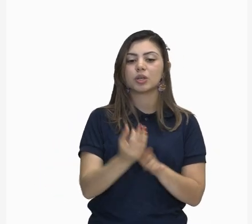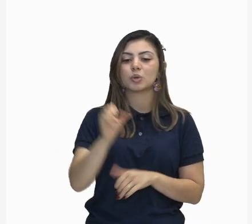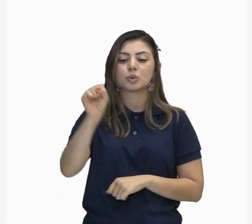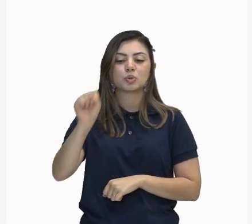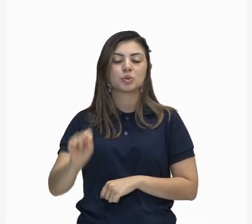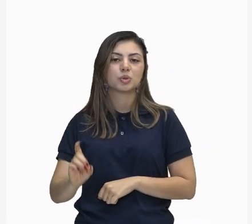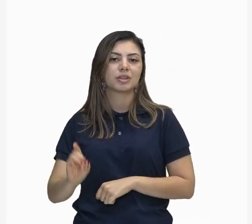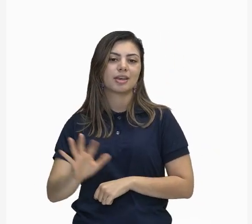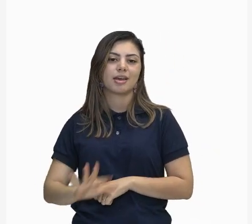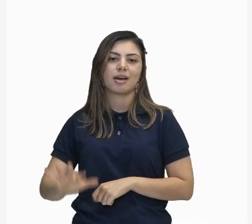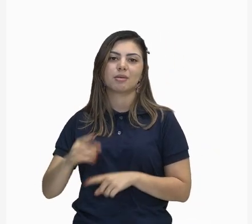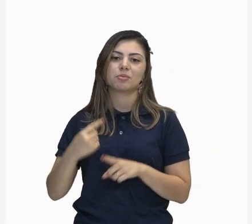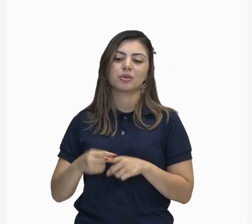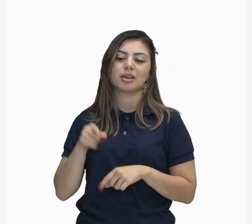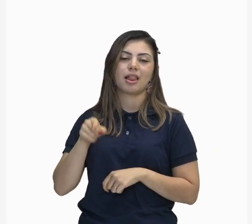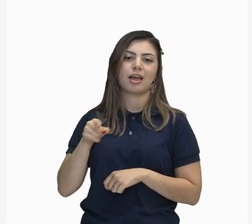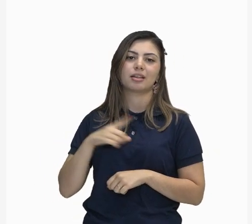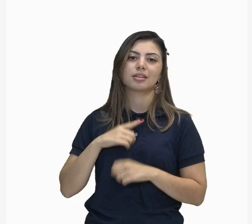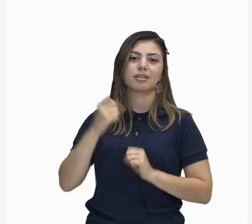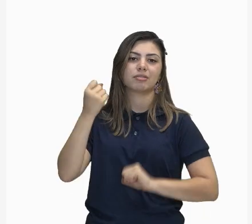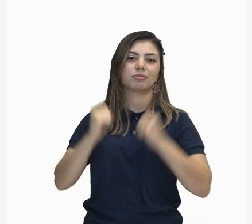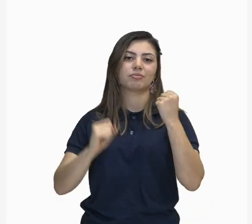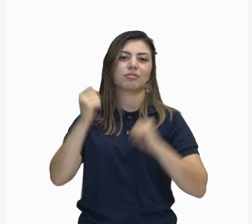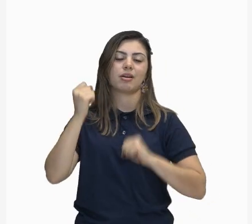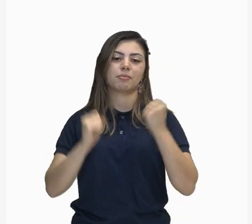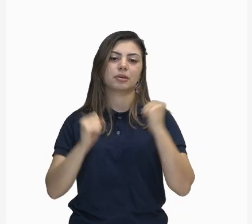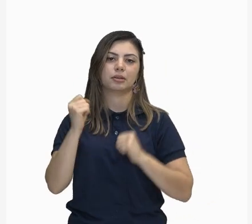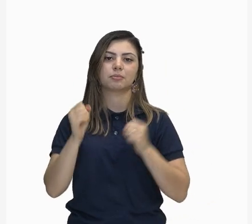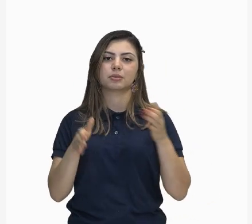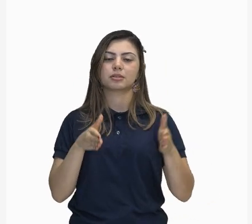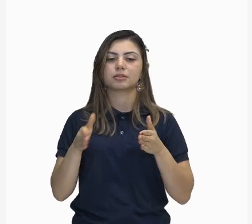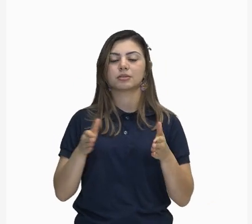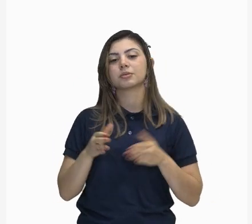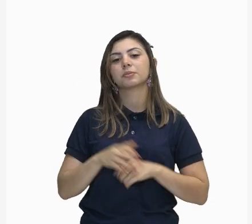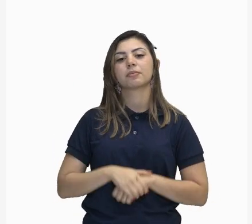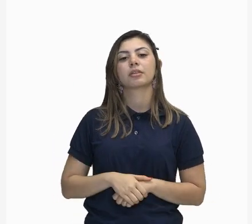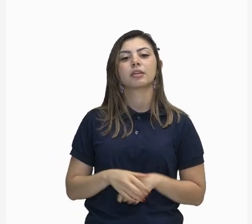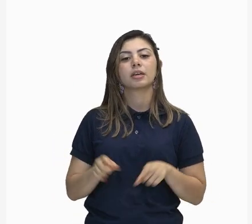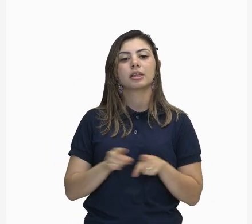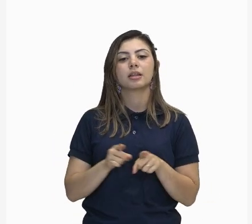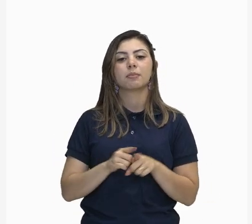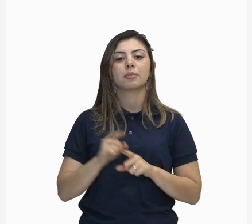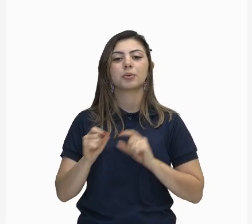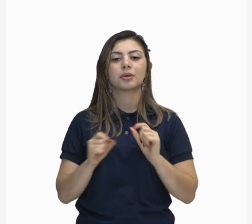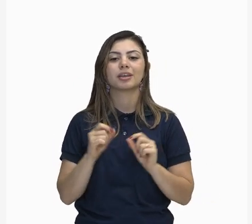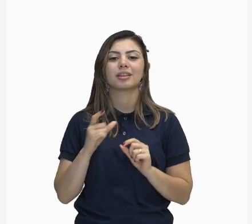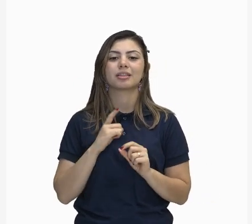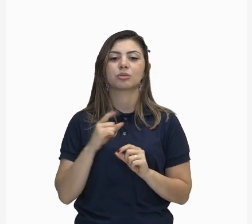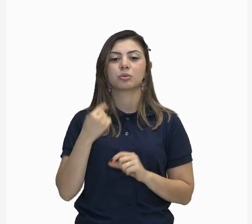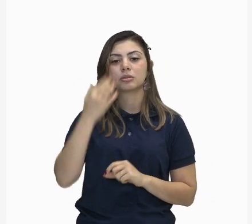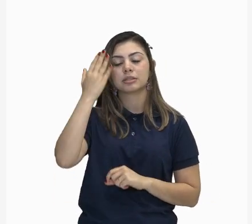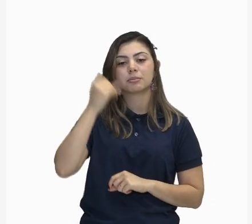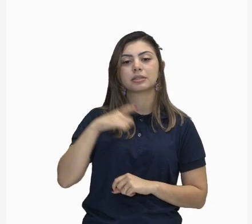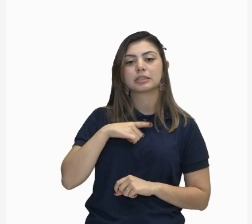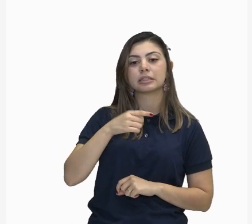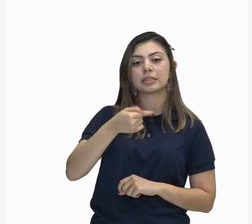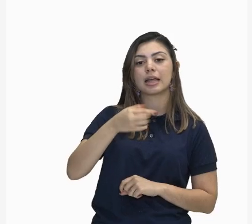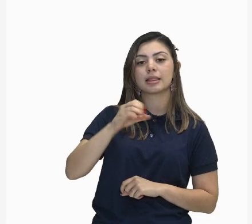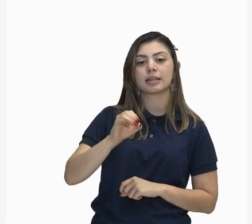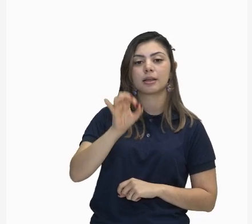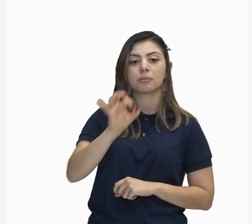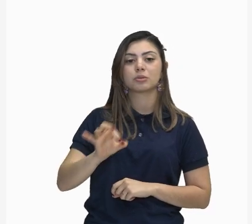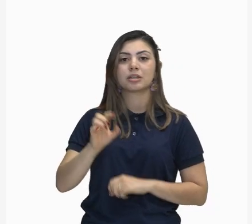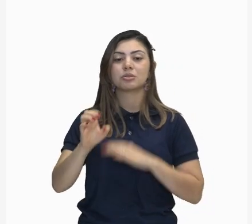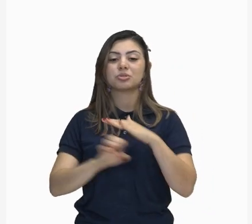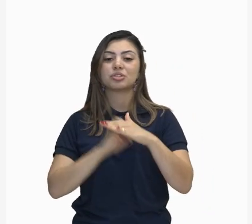de industrialização e ocorre ainda a falta de descentralização, porque 70% das sedes de grandes